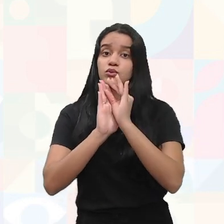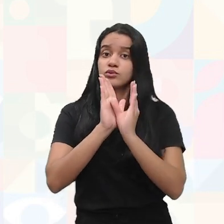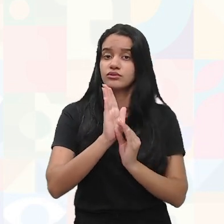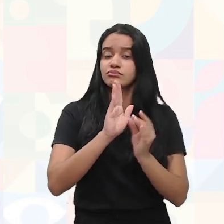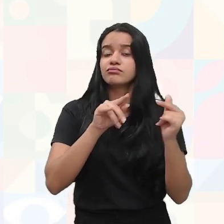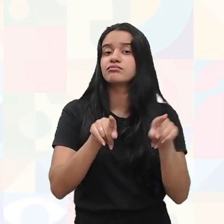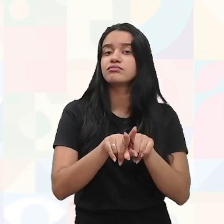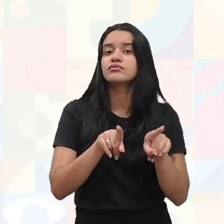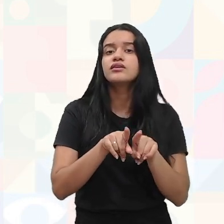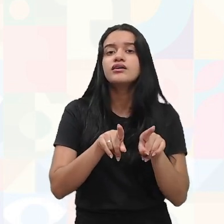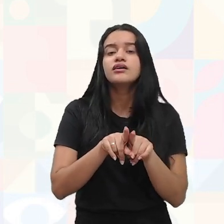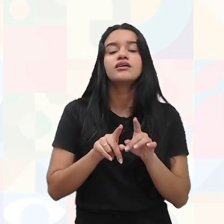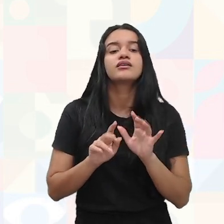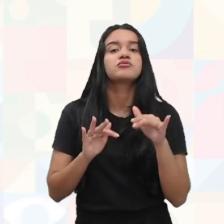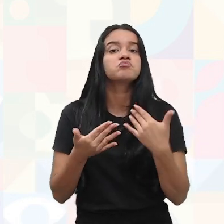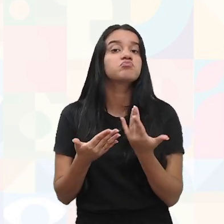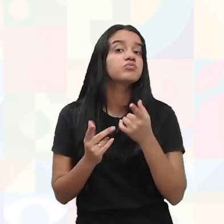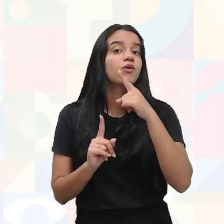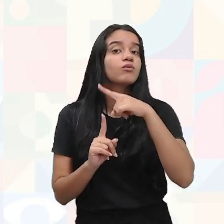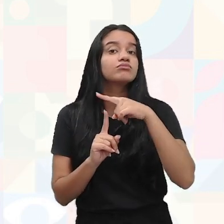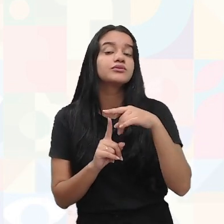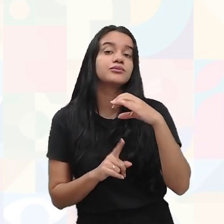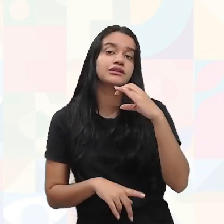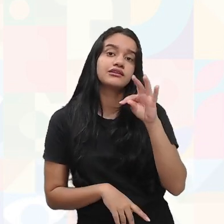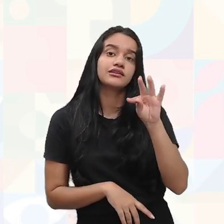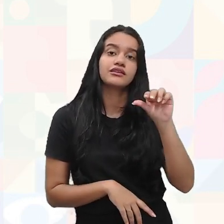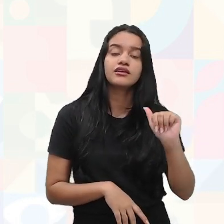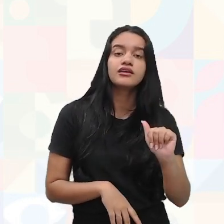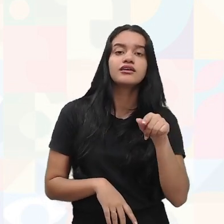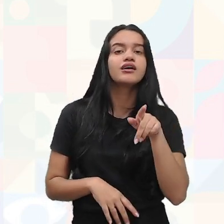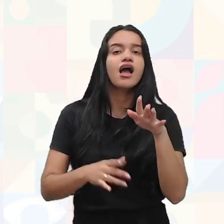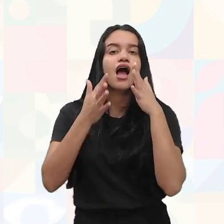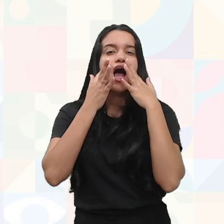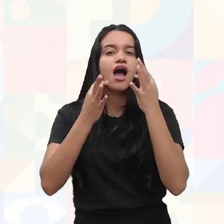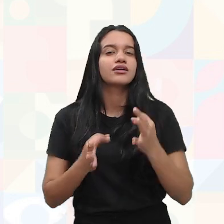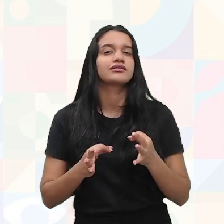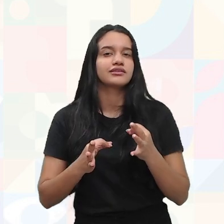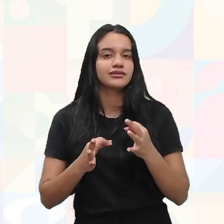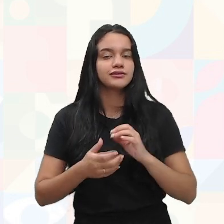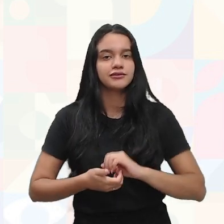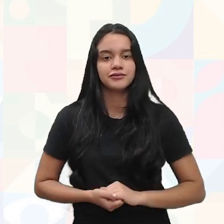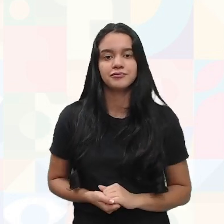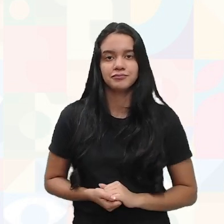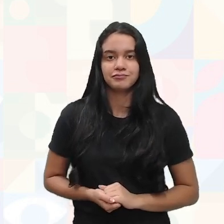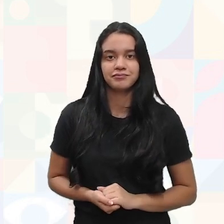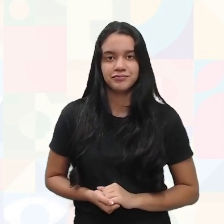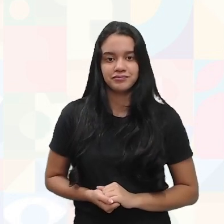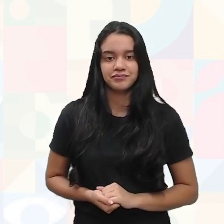que tipo de call to actions pode chamar a atenção daquele seu consumidor.